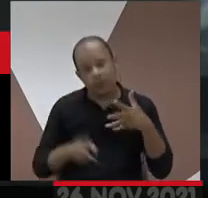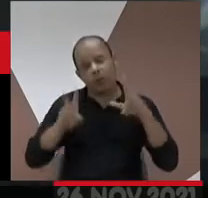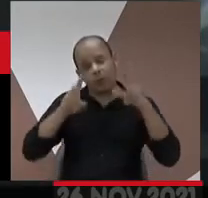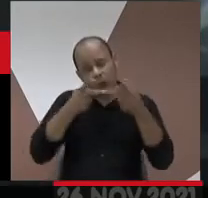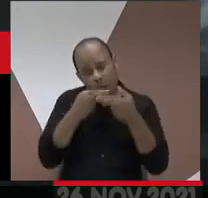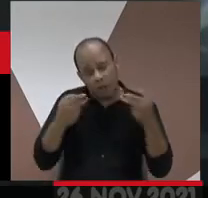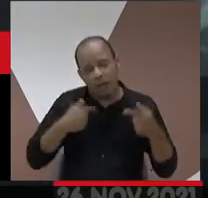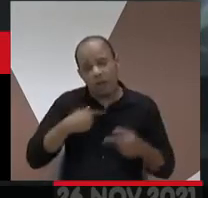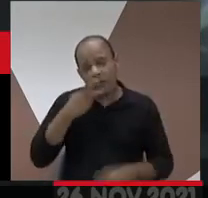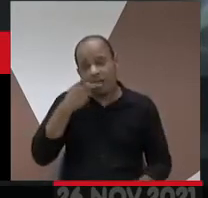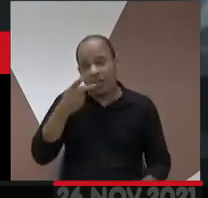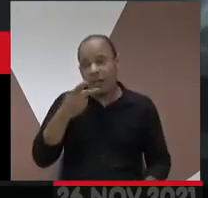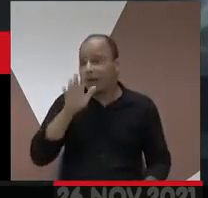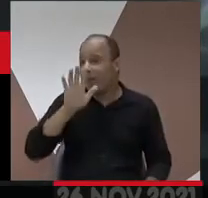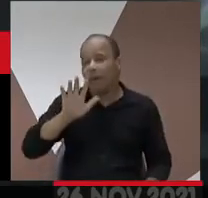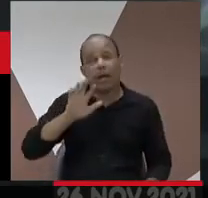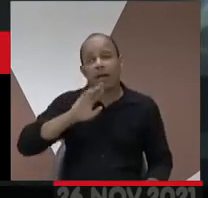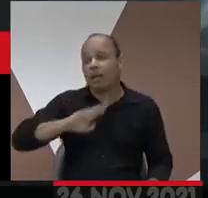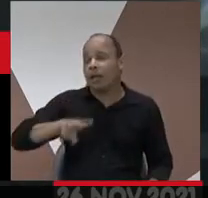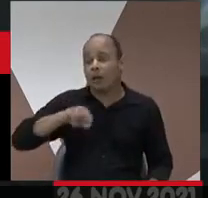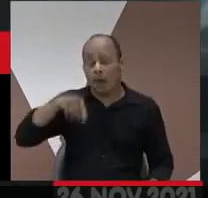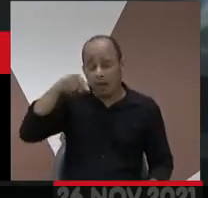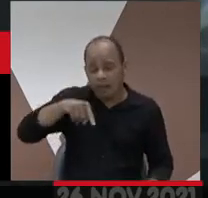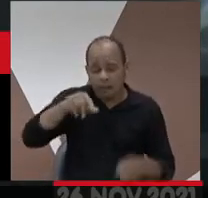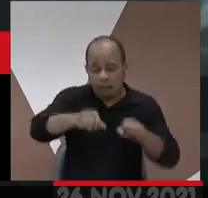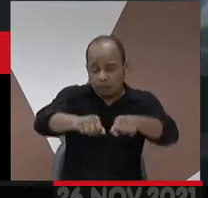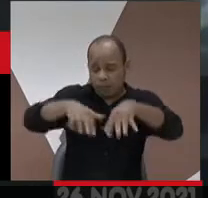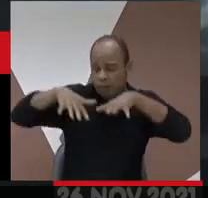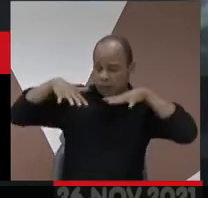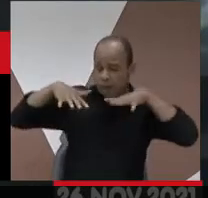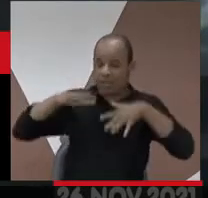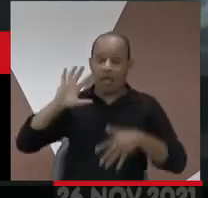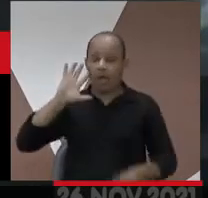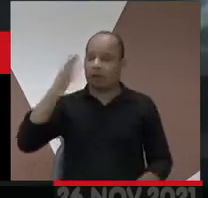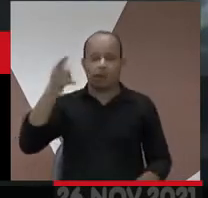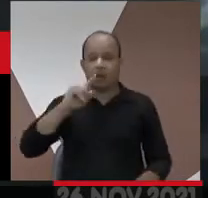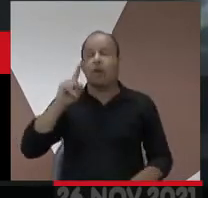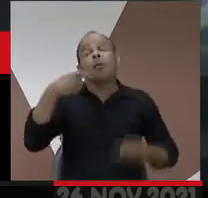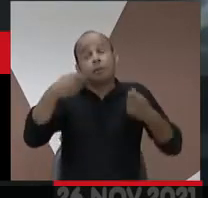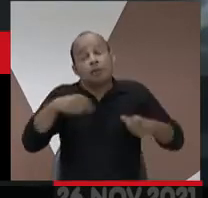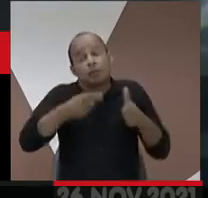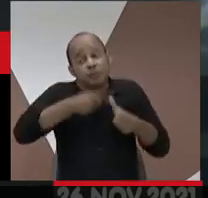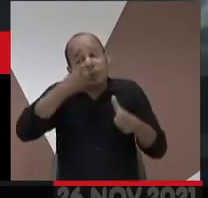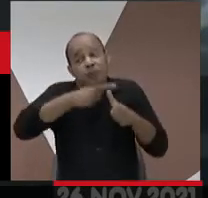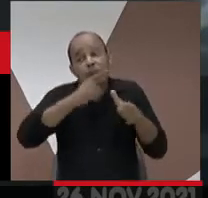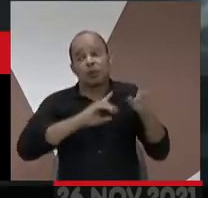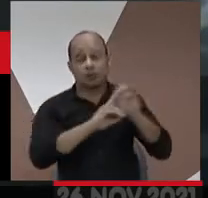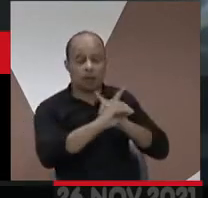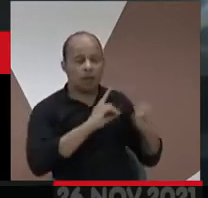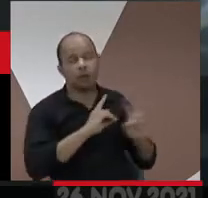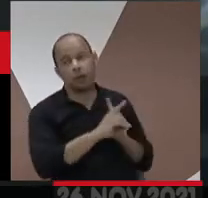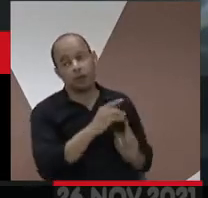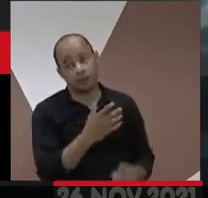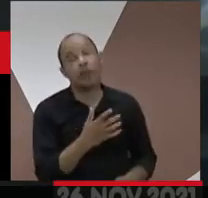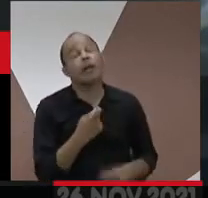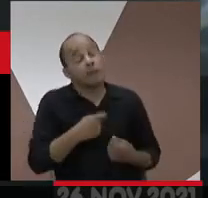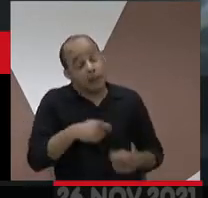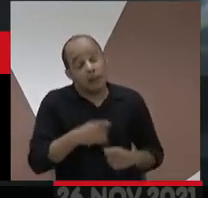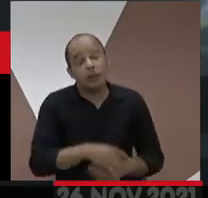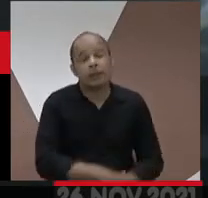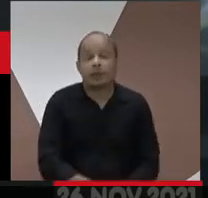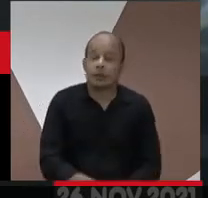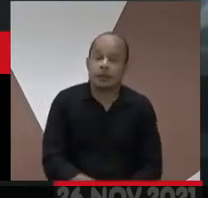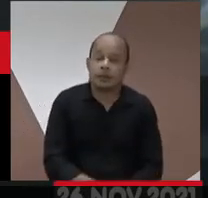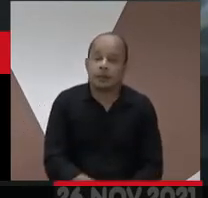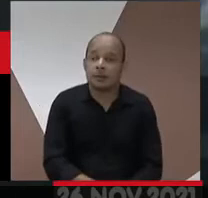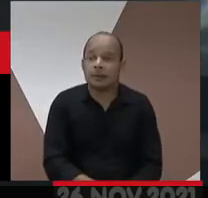uma audiência pública que se resolve nada. Seria com o diálogo. Entendeu? É um diálogo não que